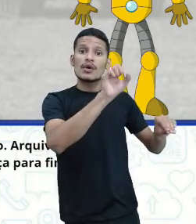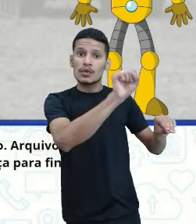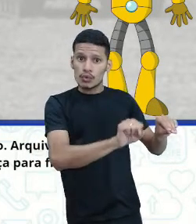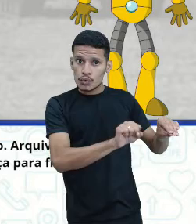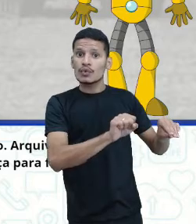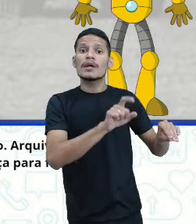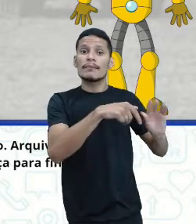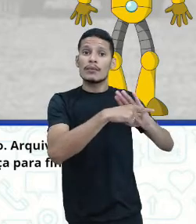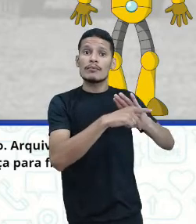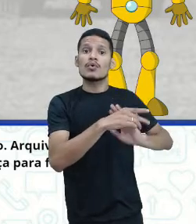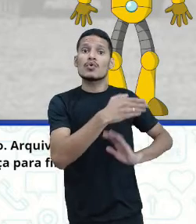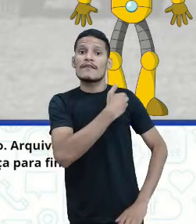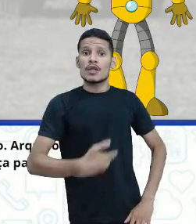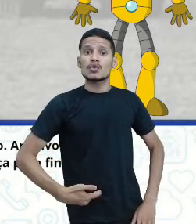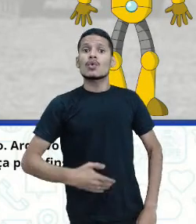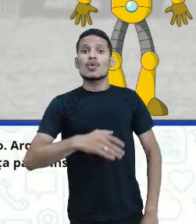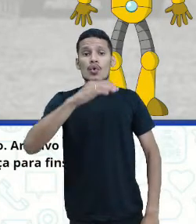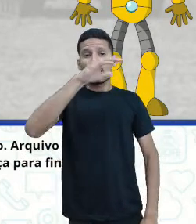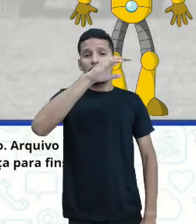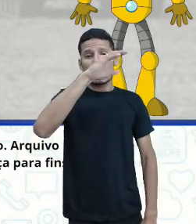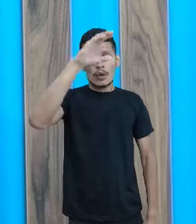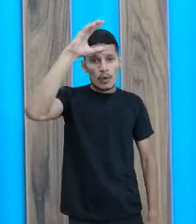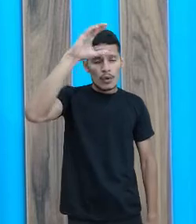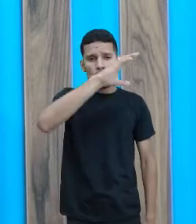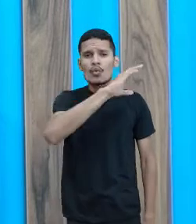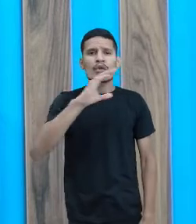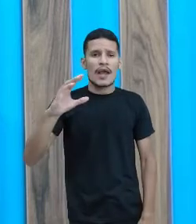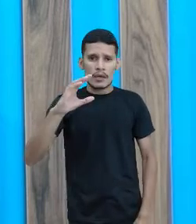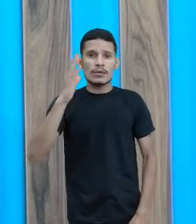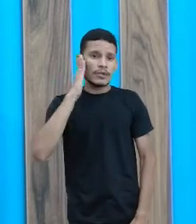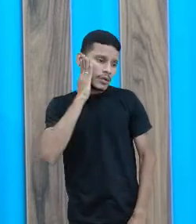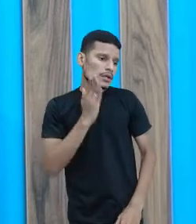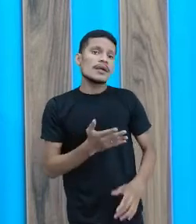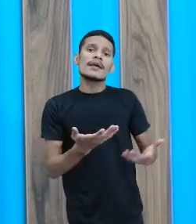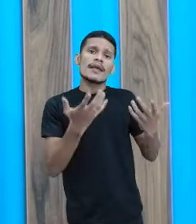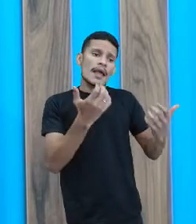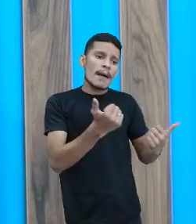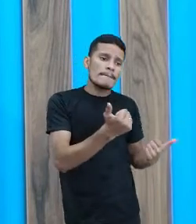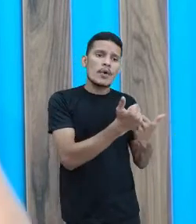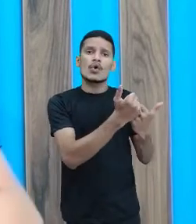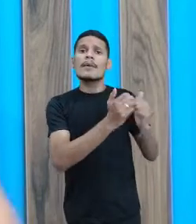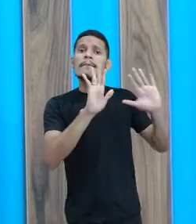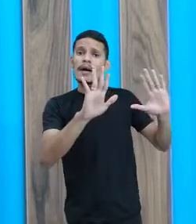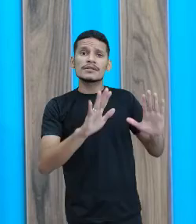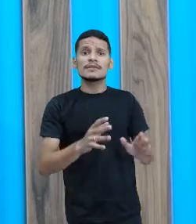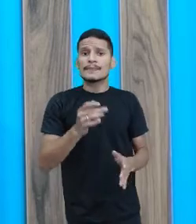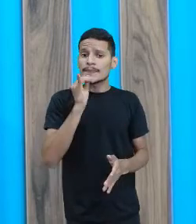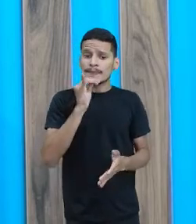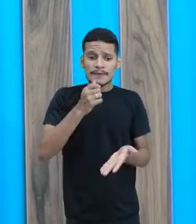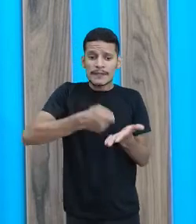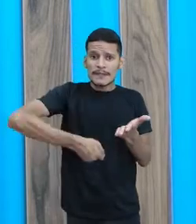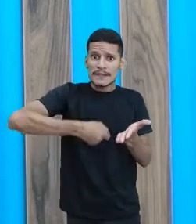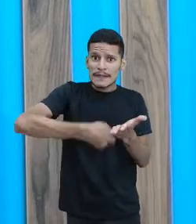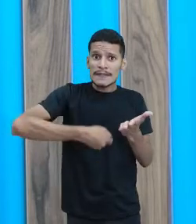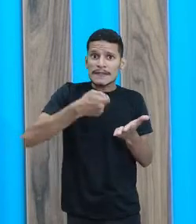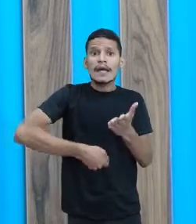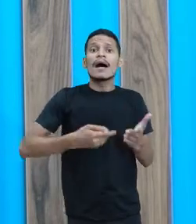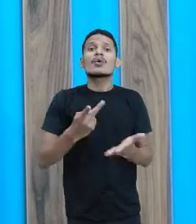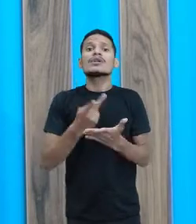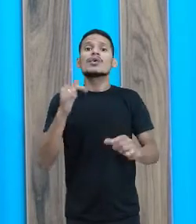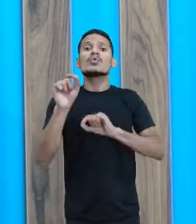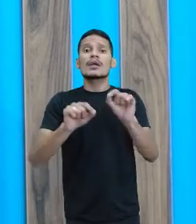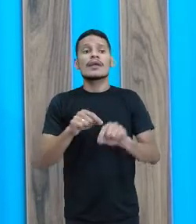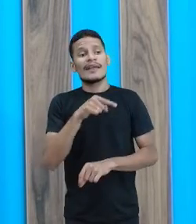era o governador do Rio Grande do Sul, e tentou conseguir algum apoio e ver o que aconteceria. Mas com a persistência do golpe, né, ele